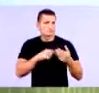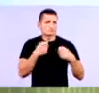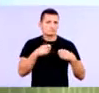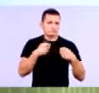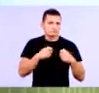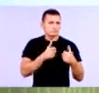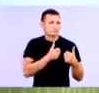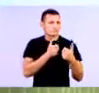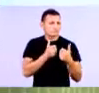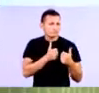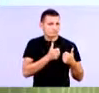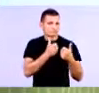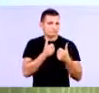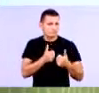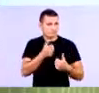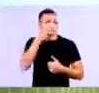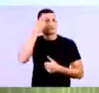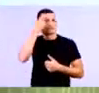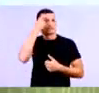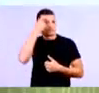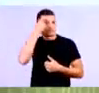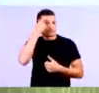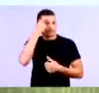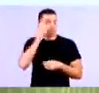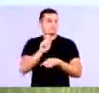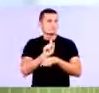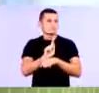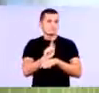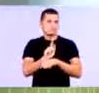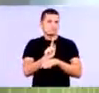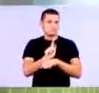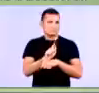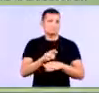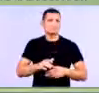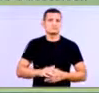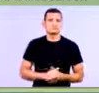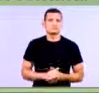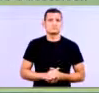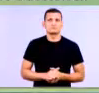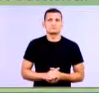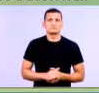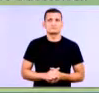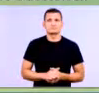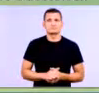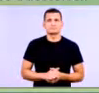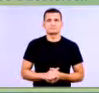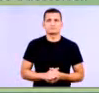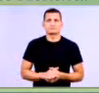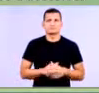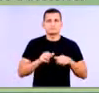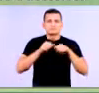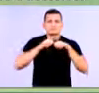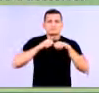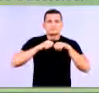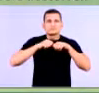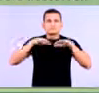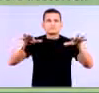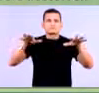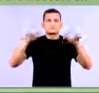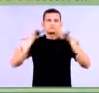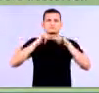esse acompanhamento e essa ciência destes gestores. Próximo. Publicação e divulgação